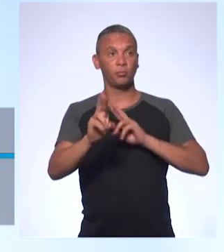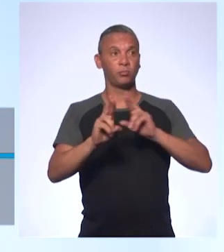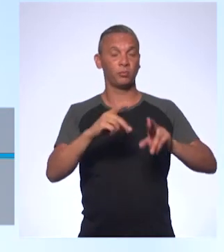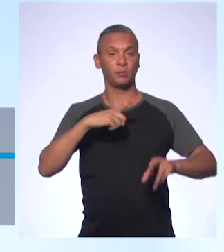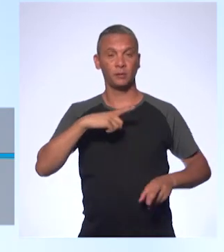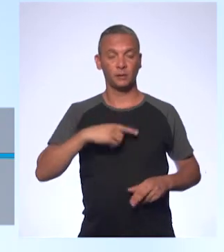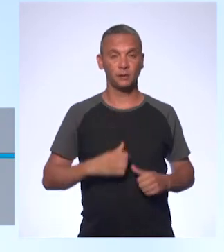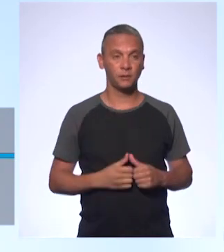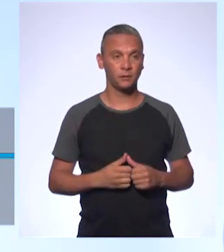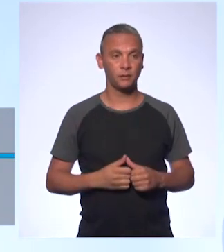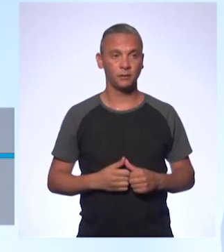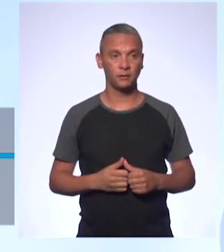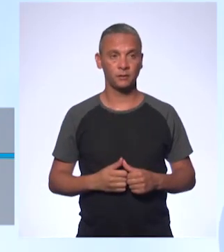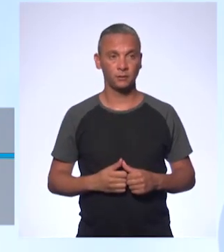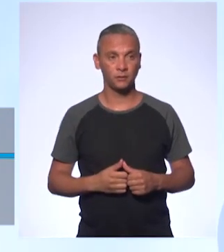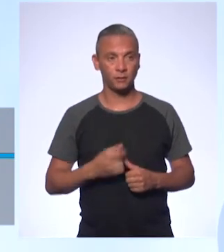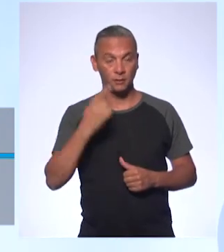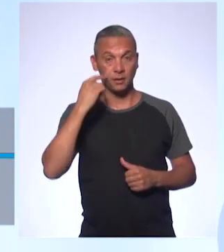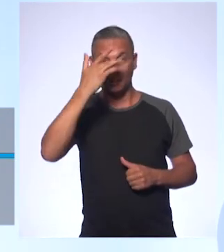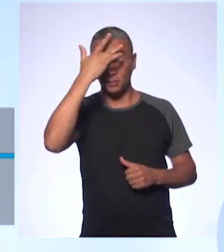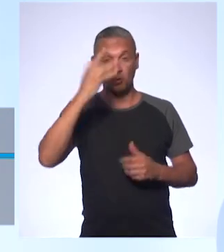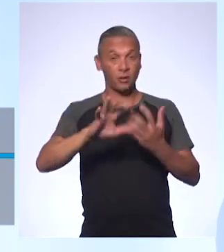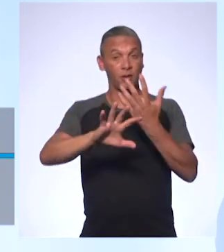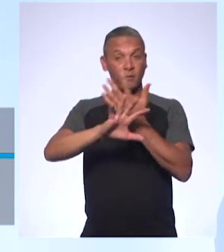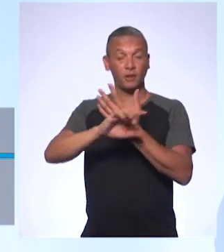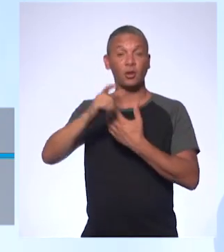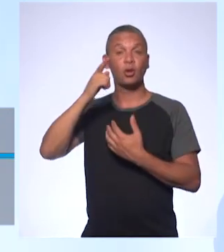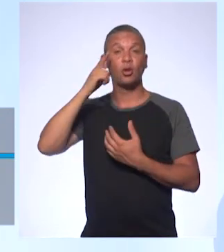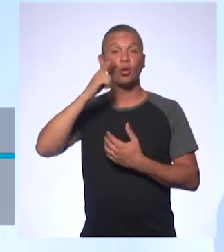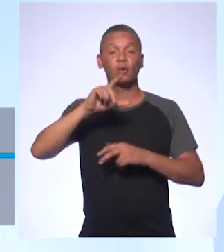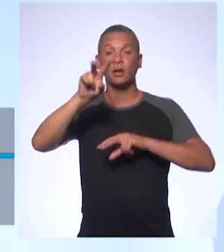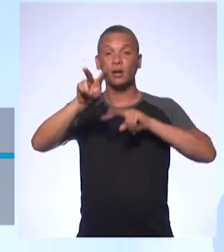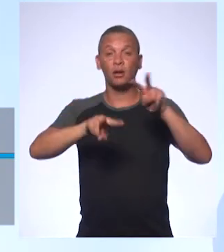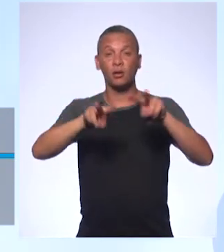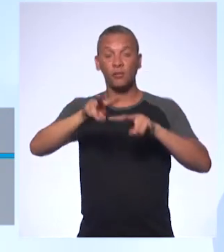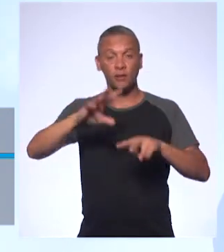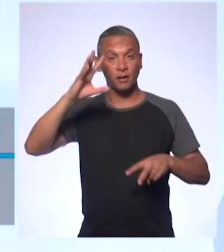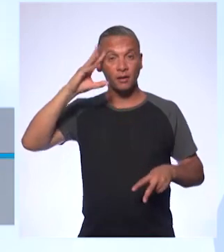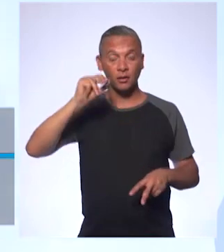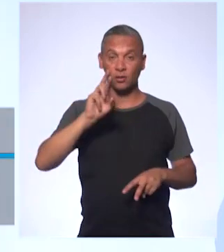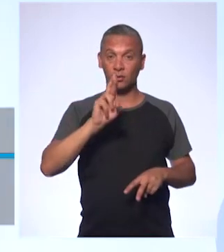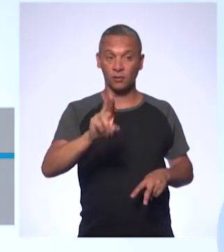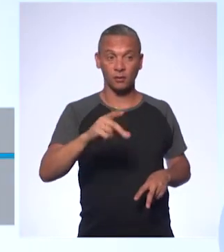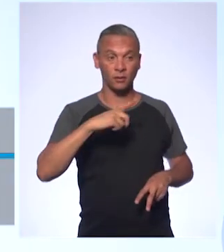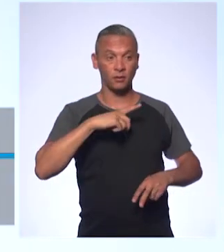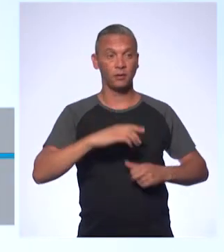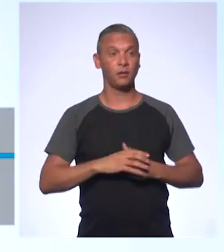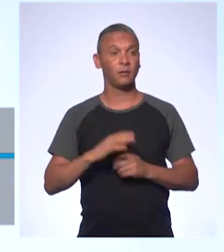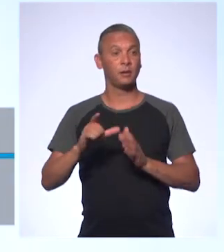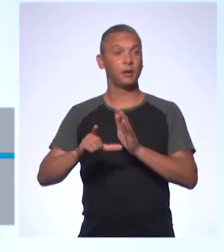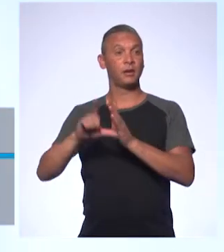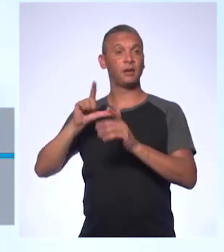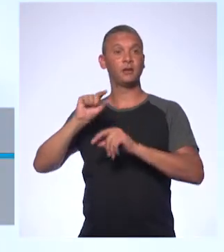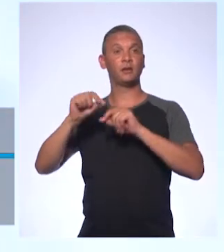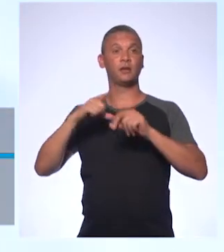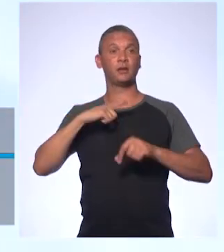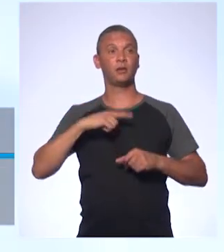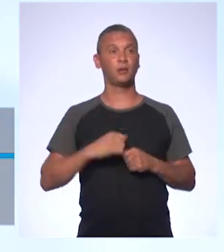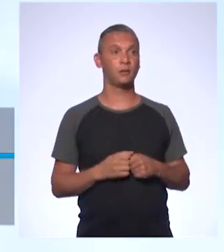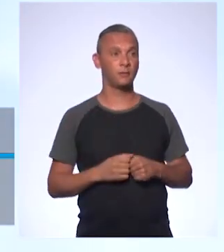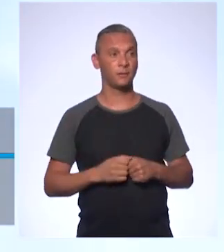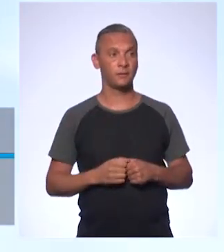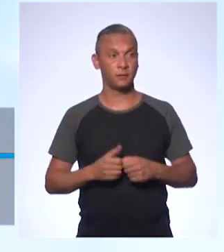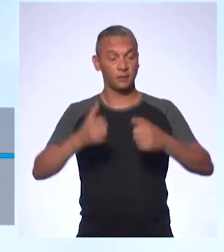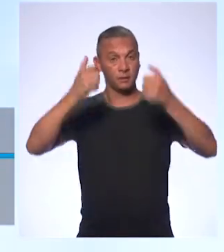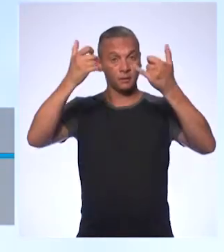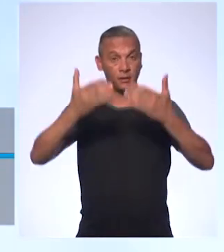conseguem, os que os nossos telespectadores conseguem resolver aí dessa questão. Mas antes, eu queria deixar uma coisa